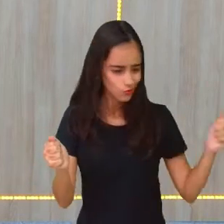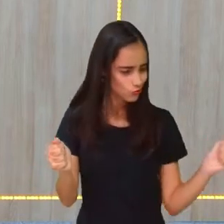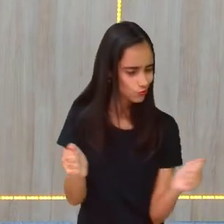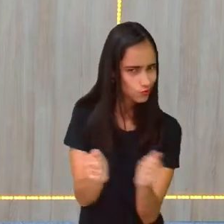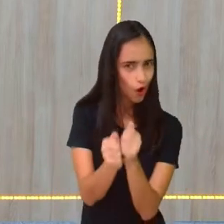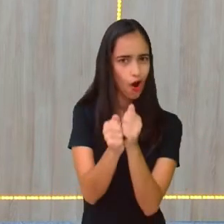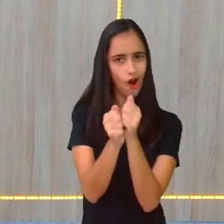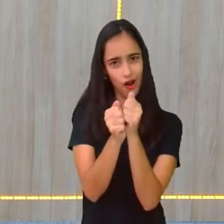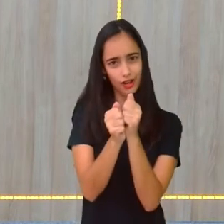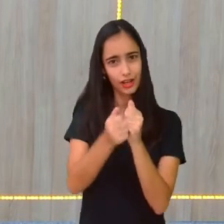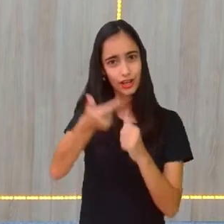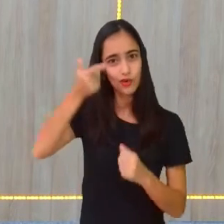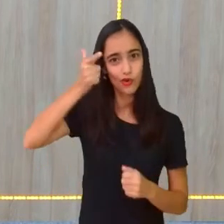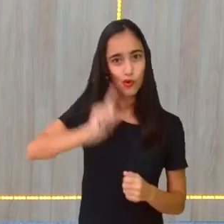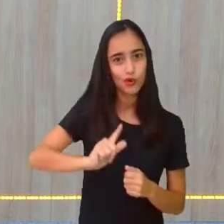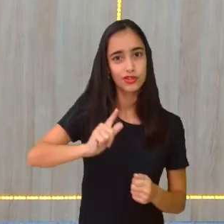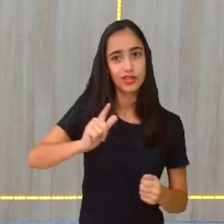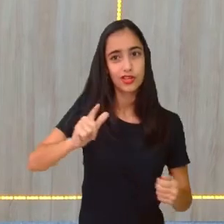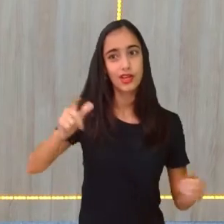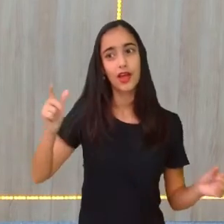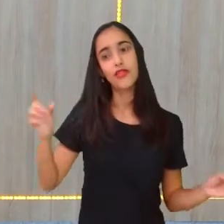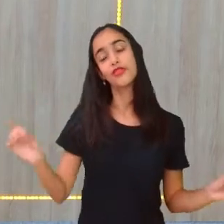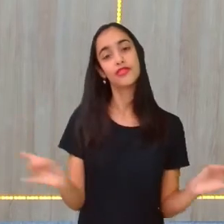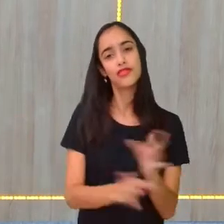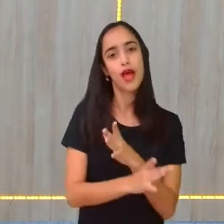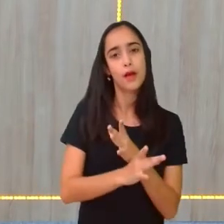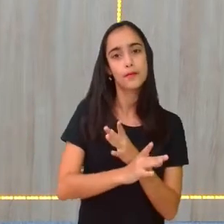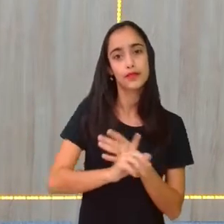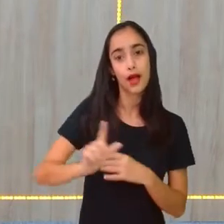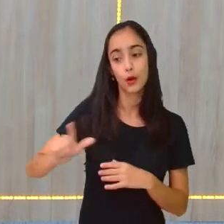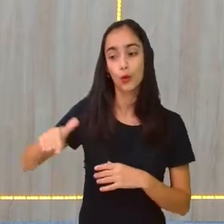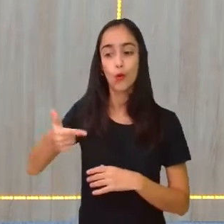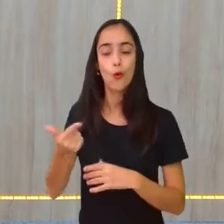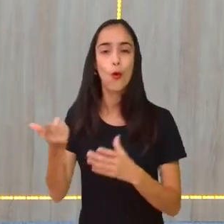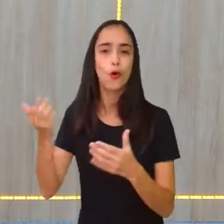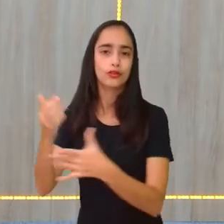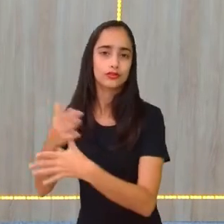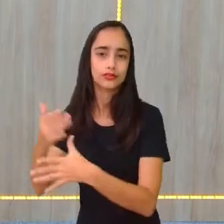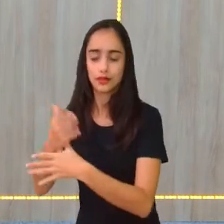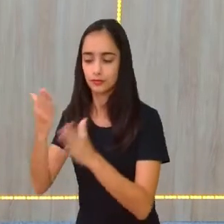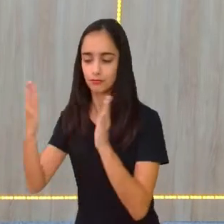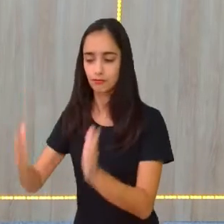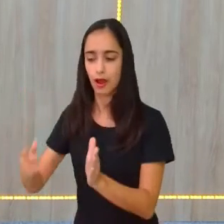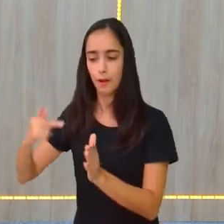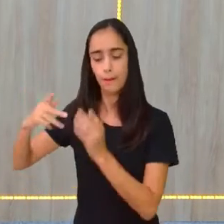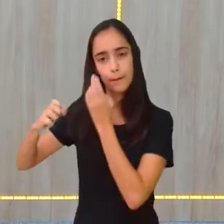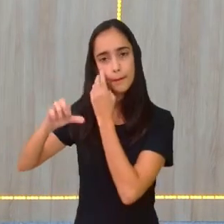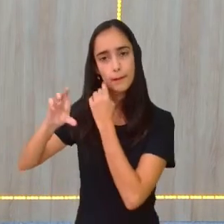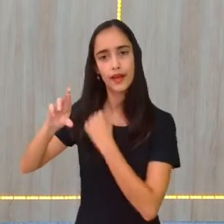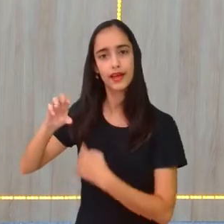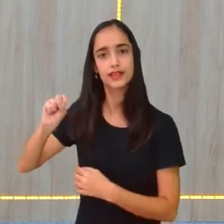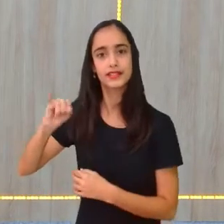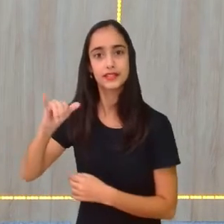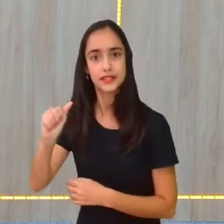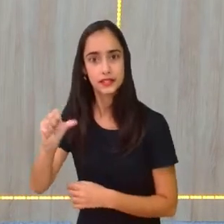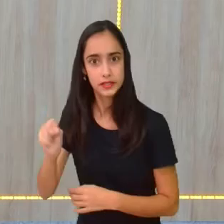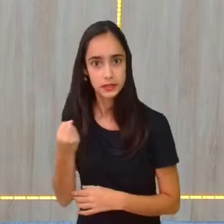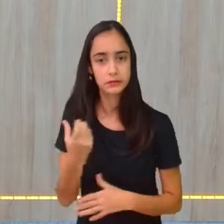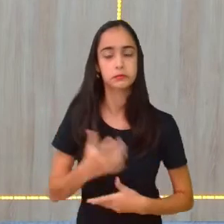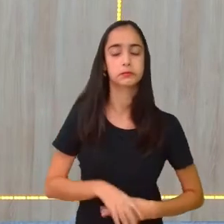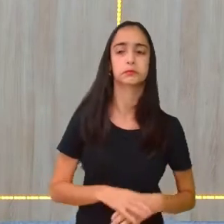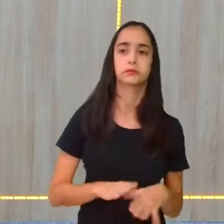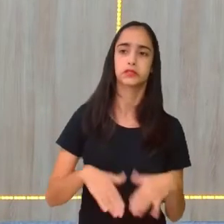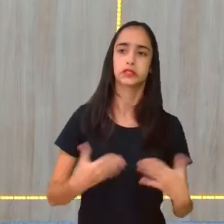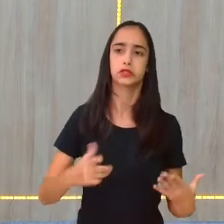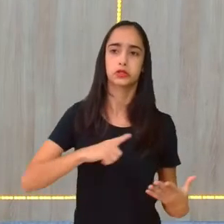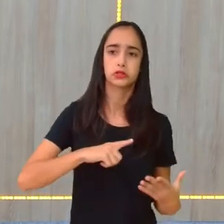né, e derrotá-los, né? Então, as consequências dessa guerra, né, foi a vitória grega e o